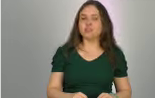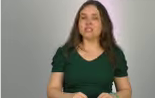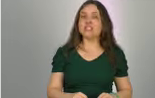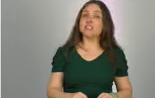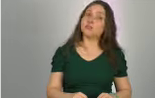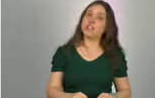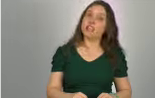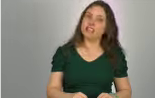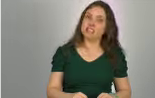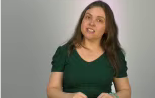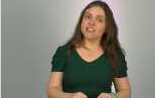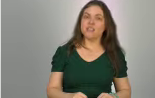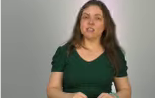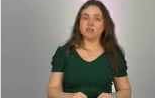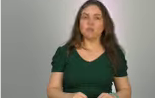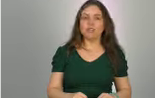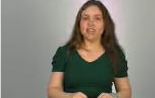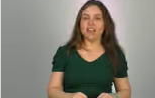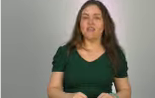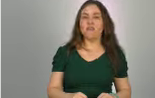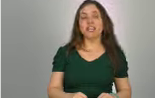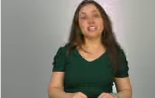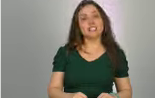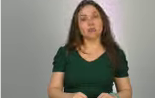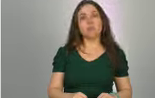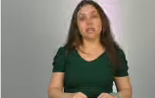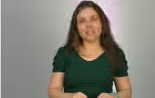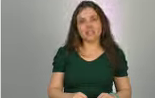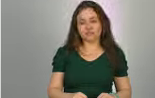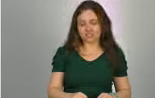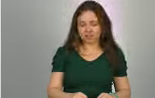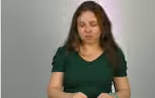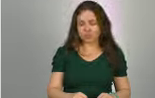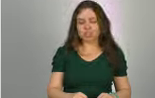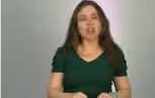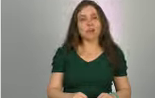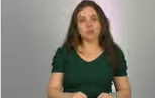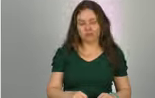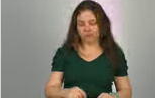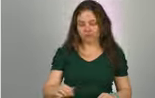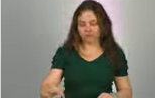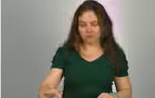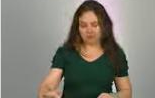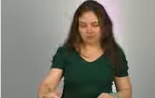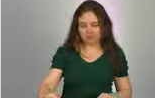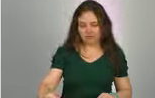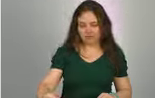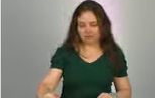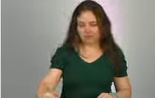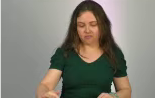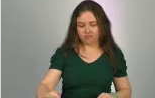relatando as nossas experiências na nossa biblioteca com relação à preservação digital